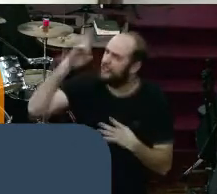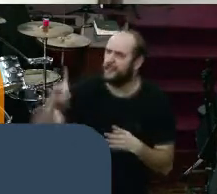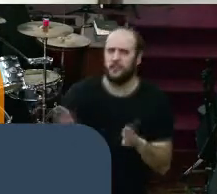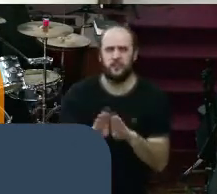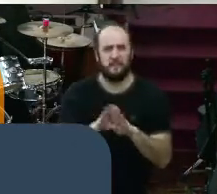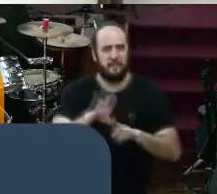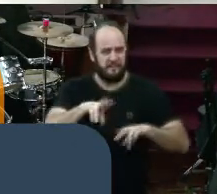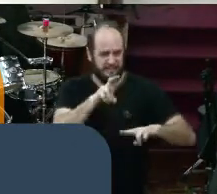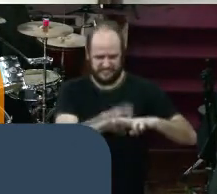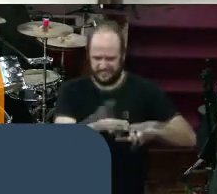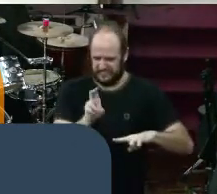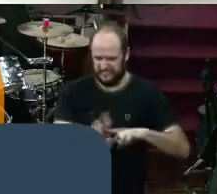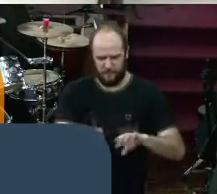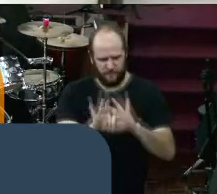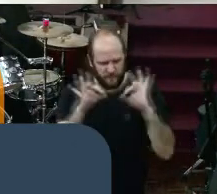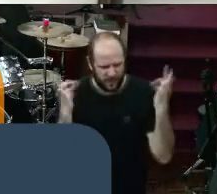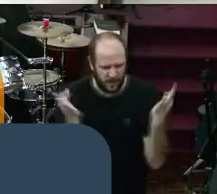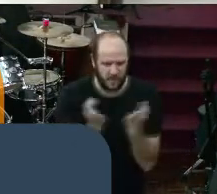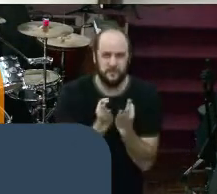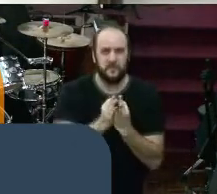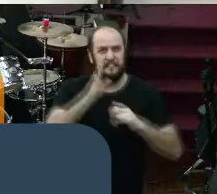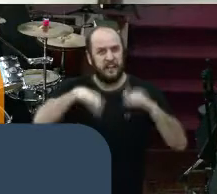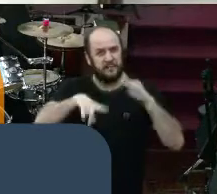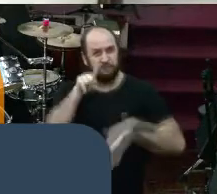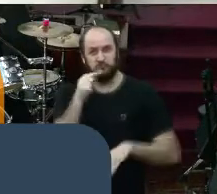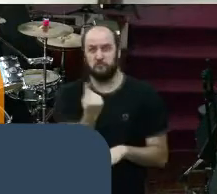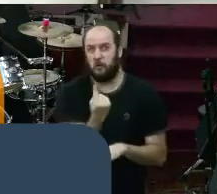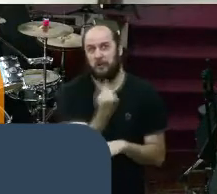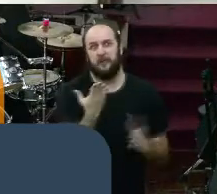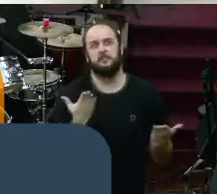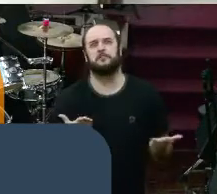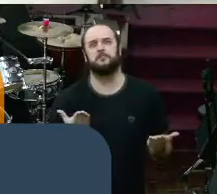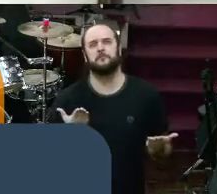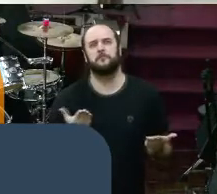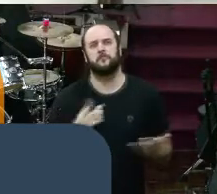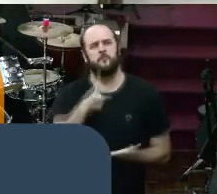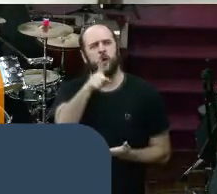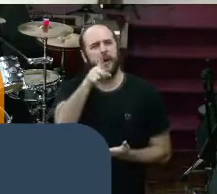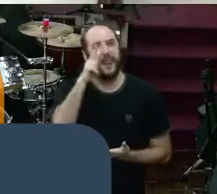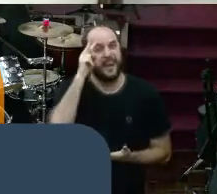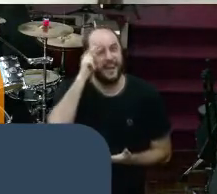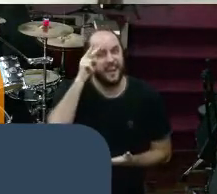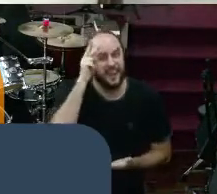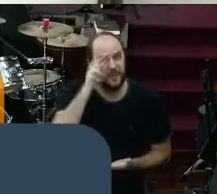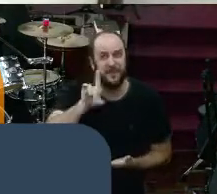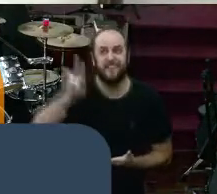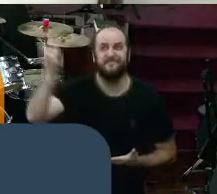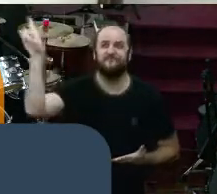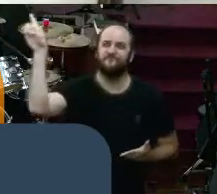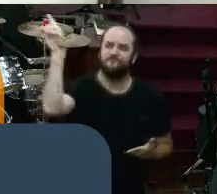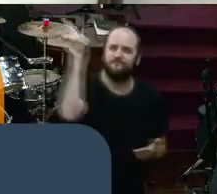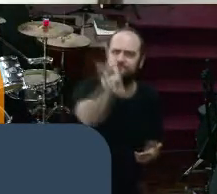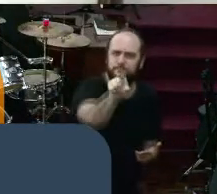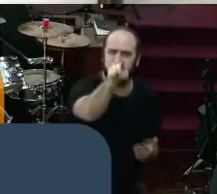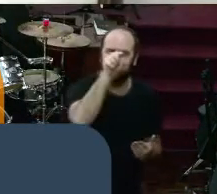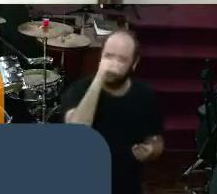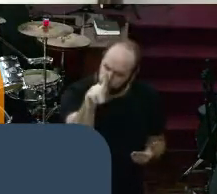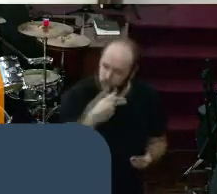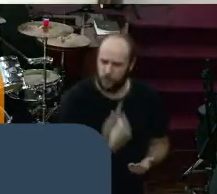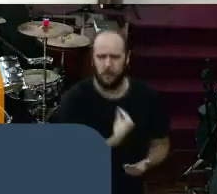com os seus filhos, com o seu esposo, talvez você esteja até sozinho. Lembre-se, você está na presença do